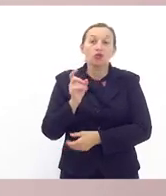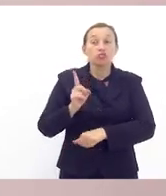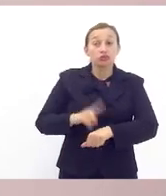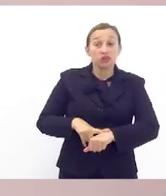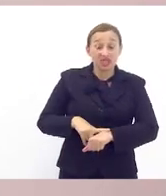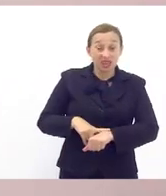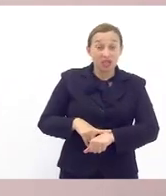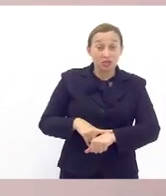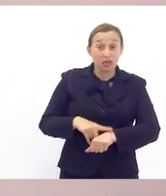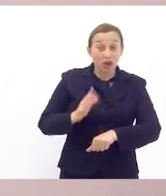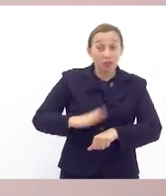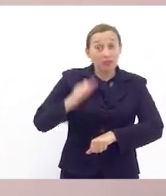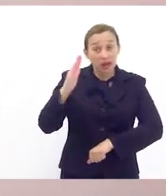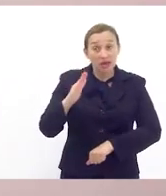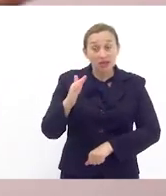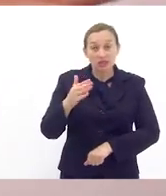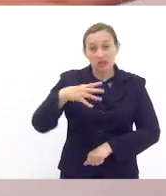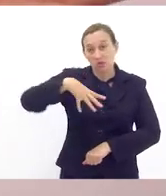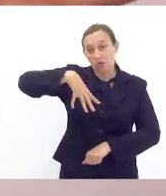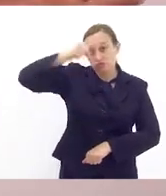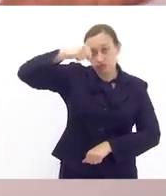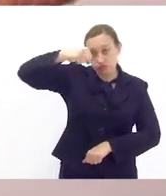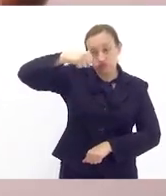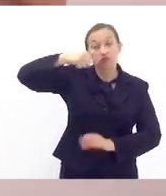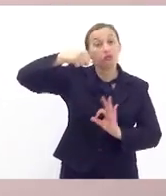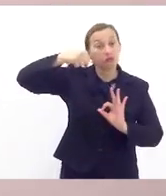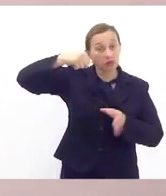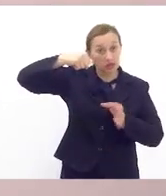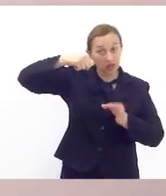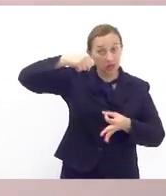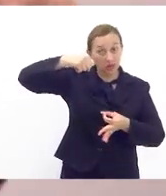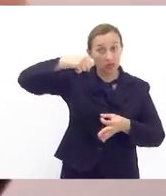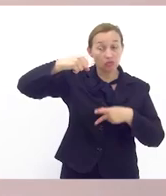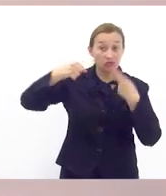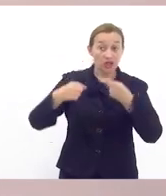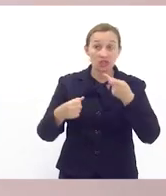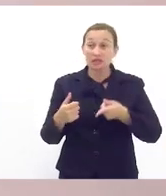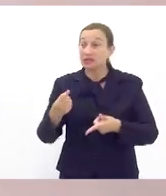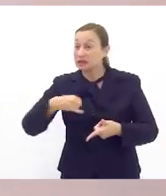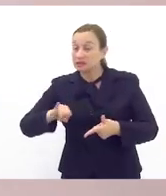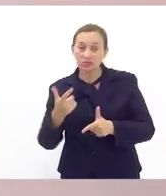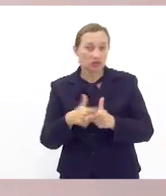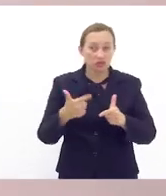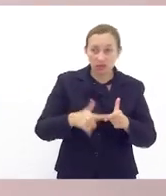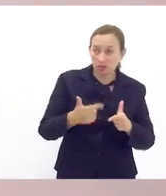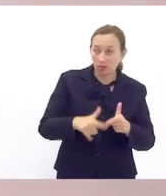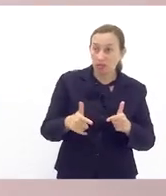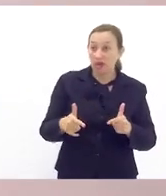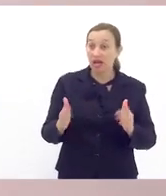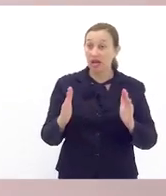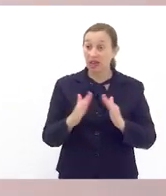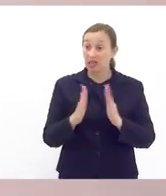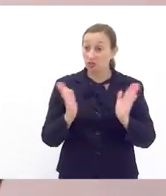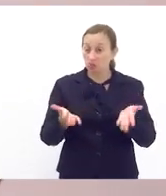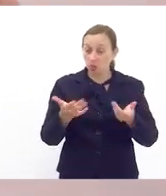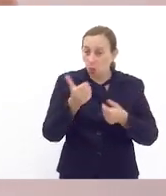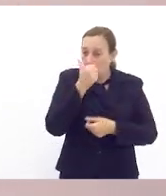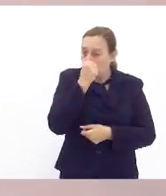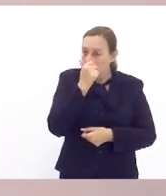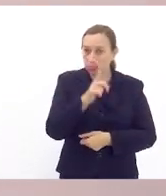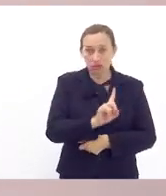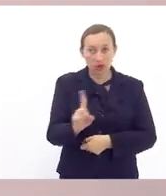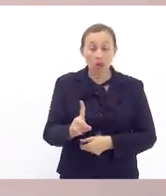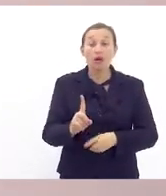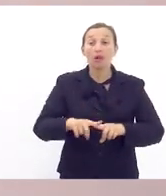interior a esse sem energia como bem colocado se não tivéssemos problemas essa casa não estaria cheia hoje e nós estamos